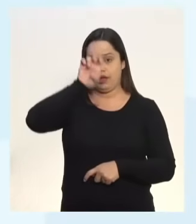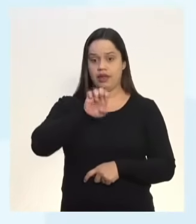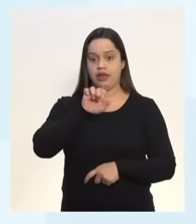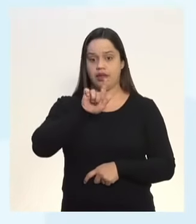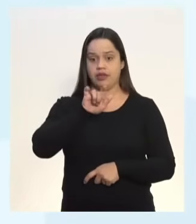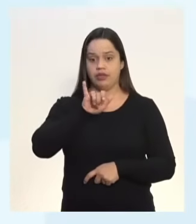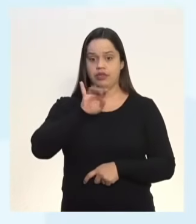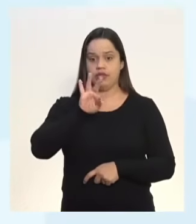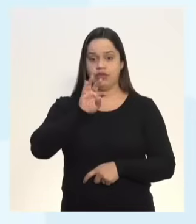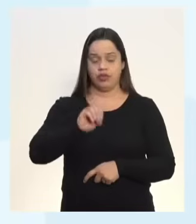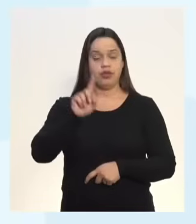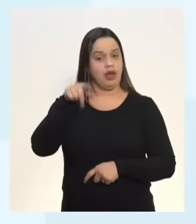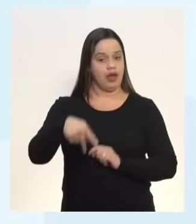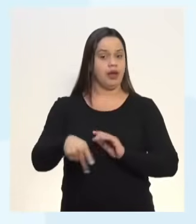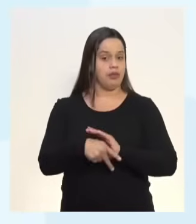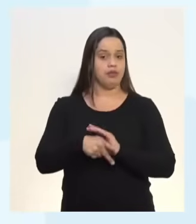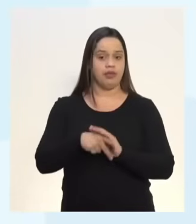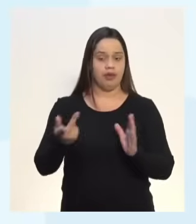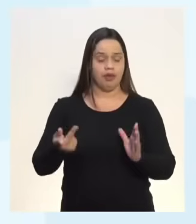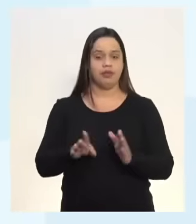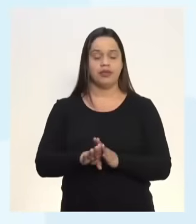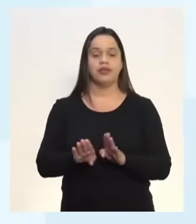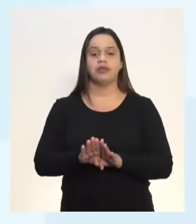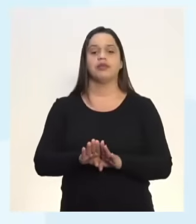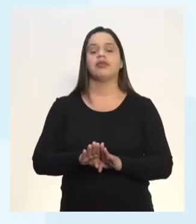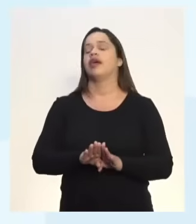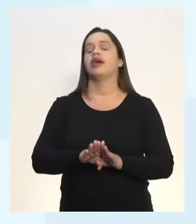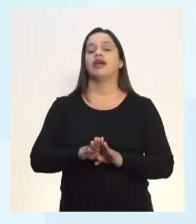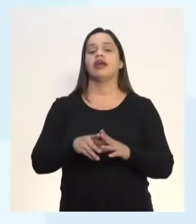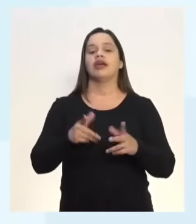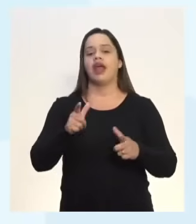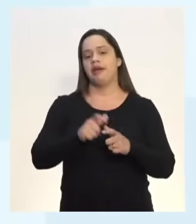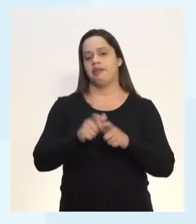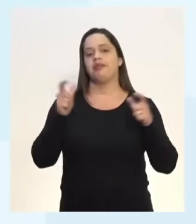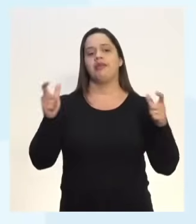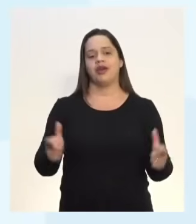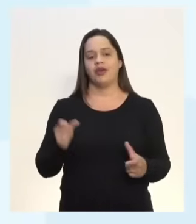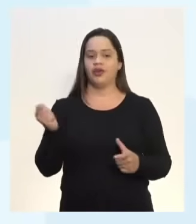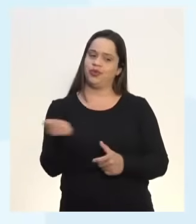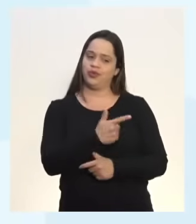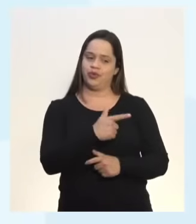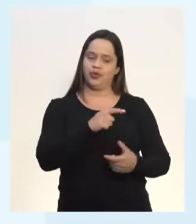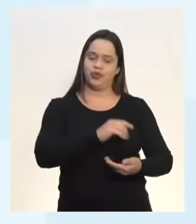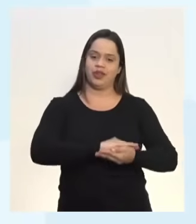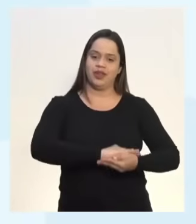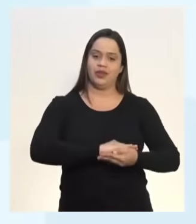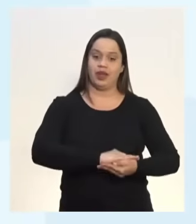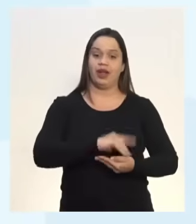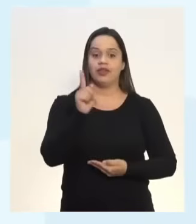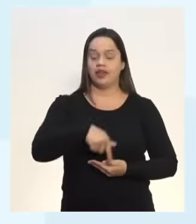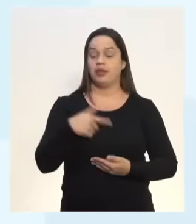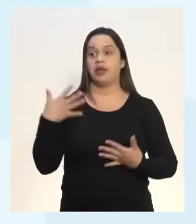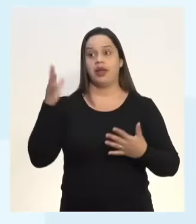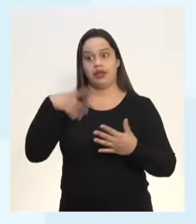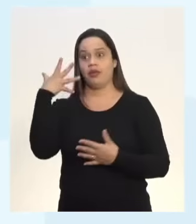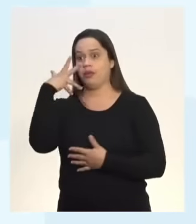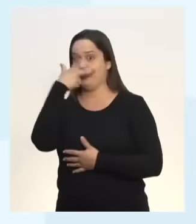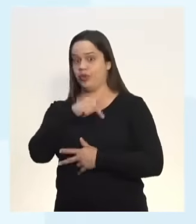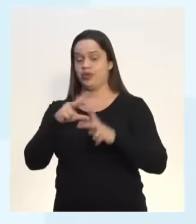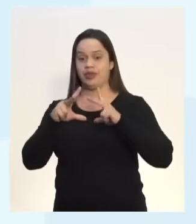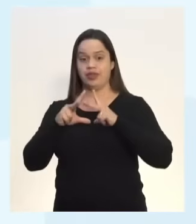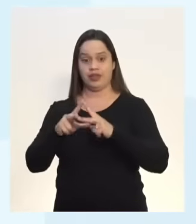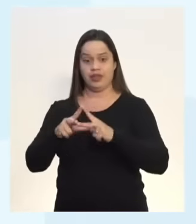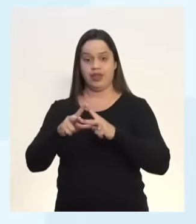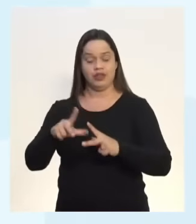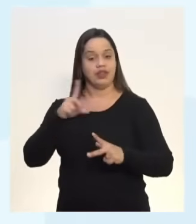né? Exatamente. Um pouquinho maior que esse dado. Um pouquinho, quase nada, verdade. E belos poliedros, diga-se de passagem. Sim, tem